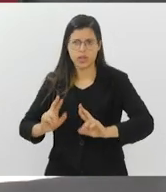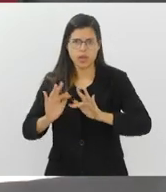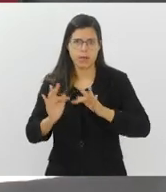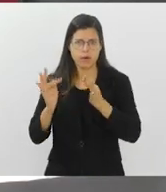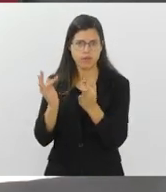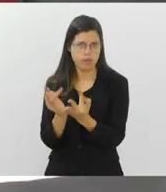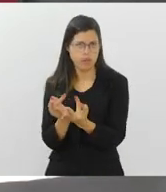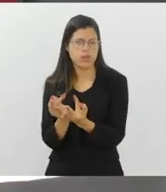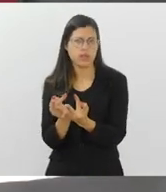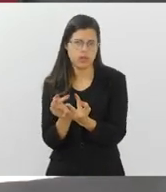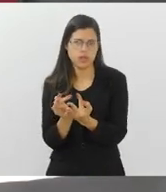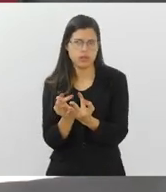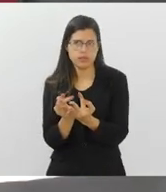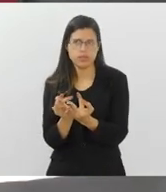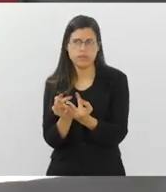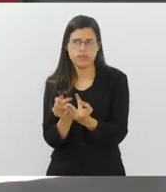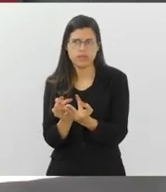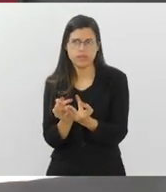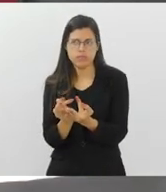como disse aqui,